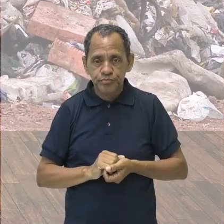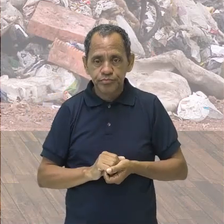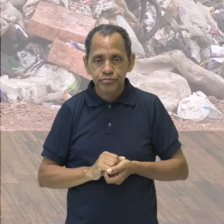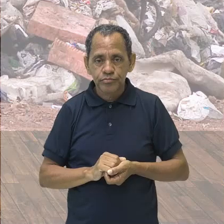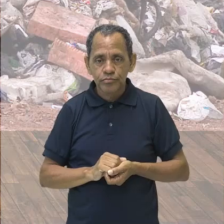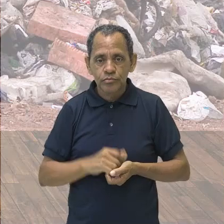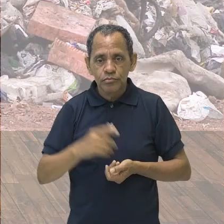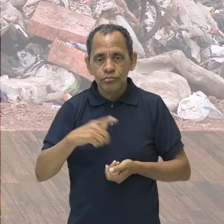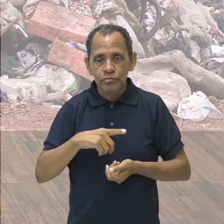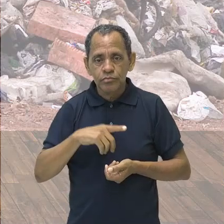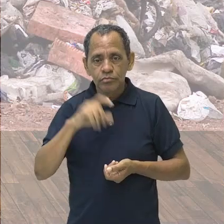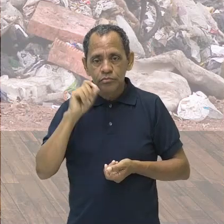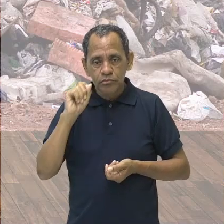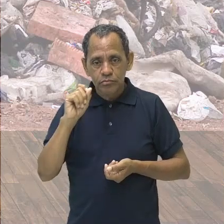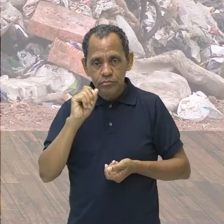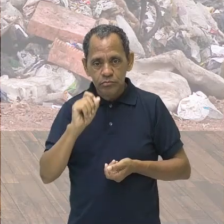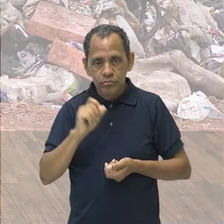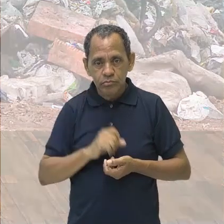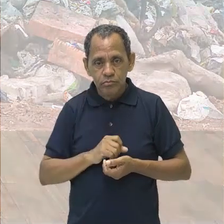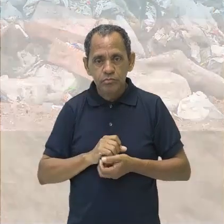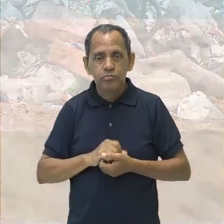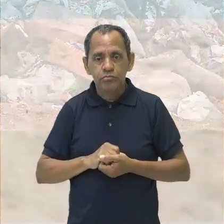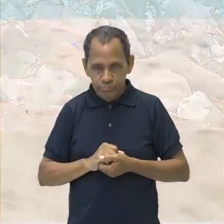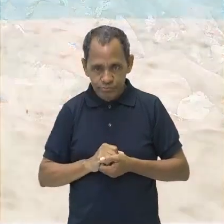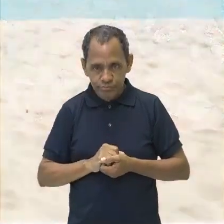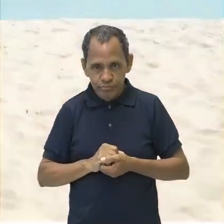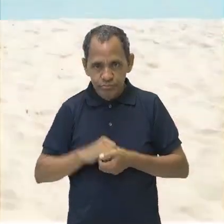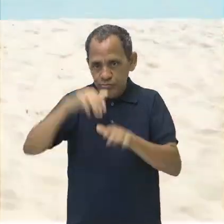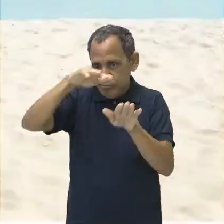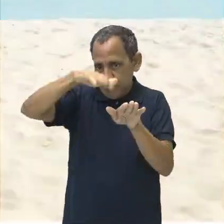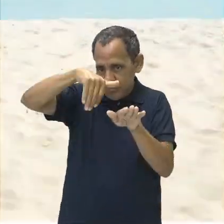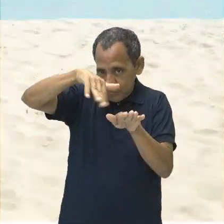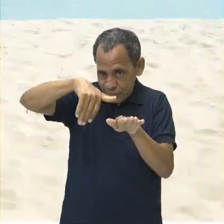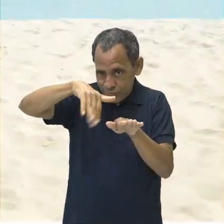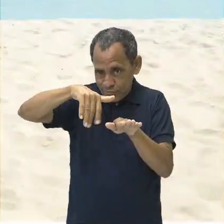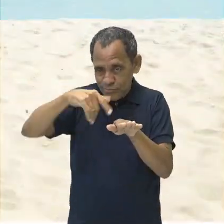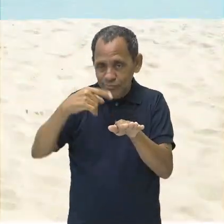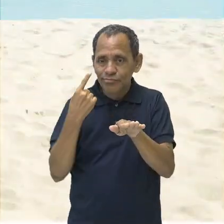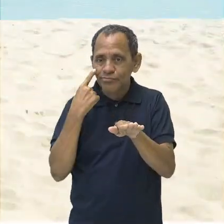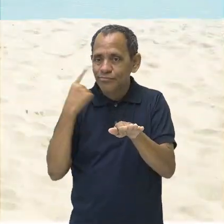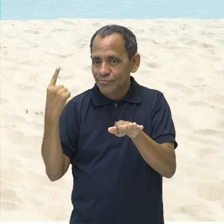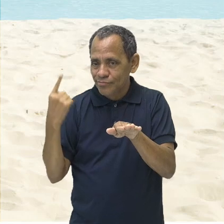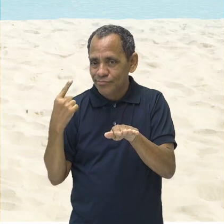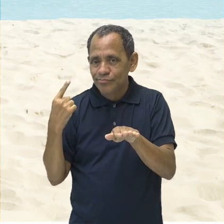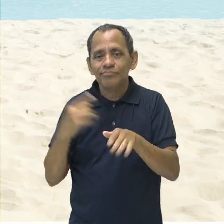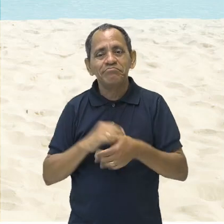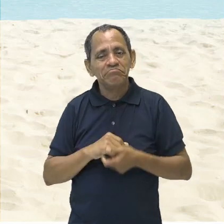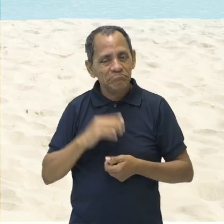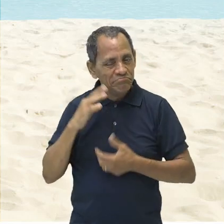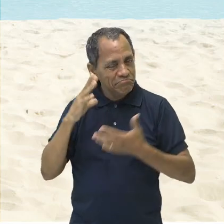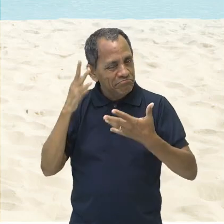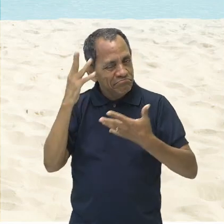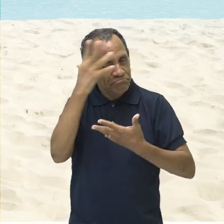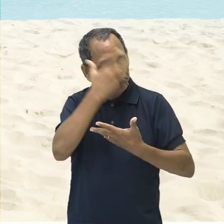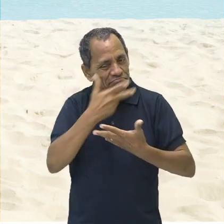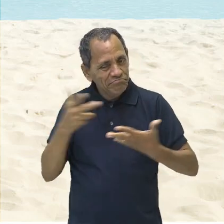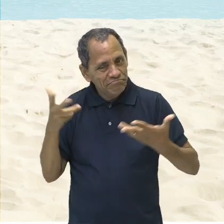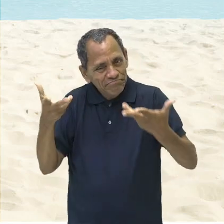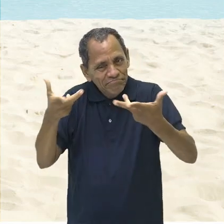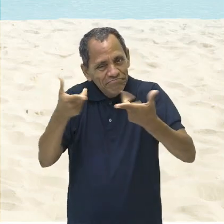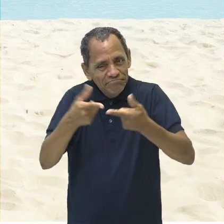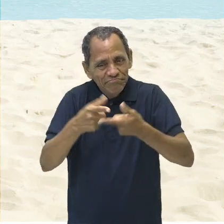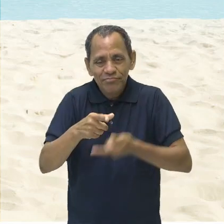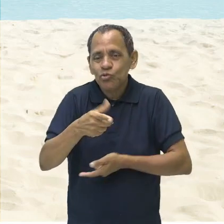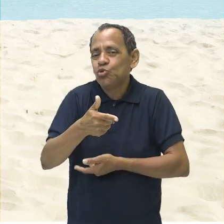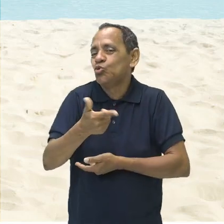Então, termos uma praia como essa aqui, dê uma olhada. Olha que coisa linda, né? Está ali sem lixo,